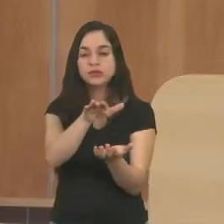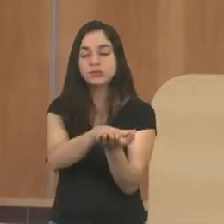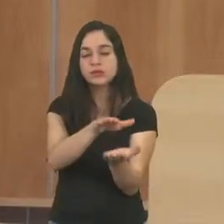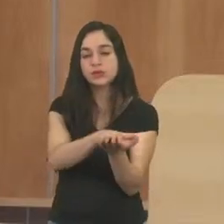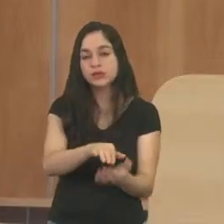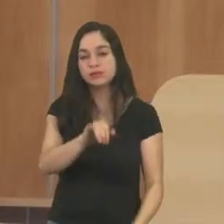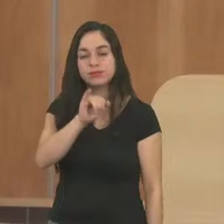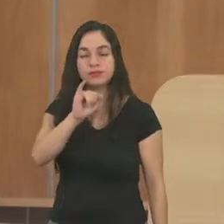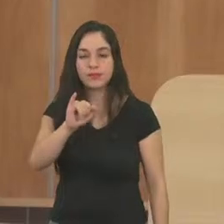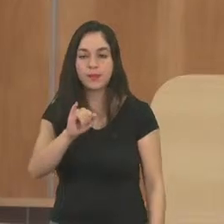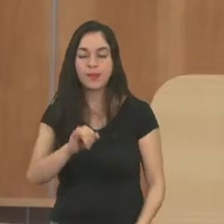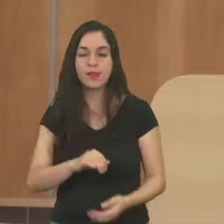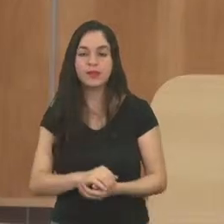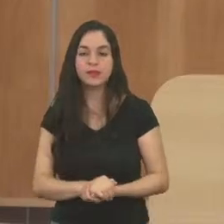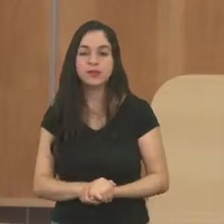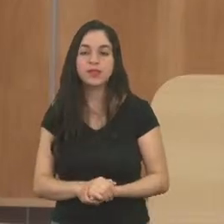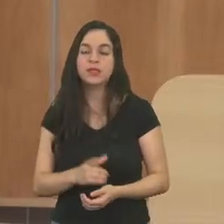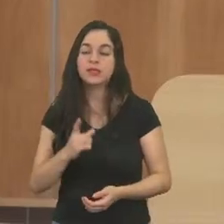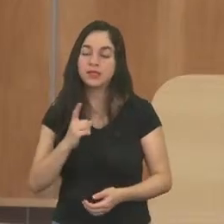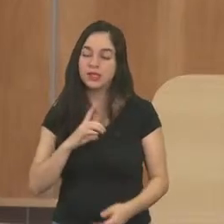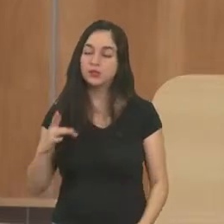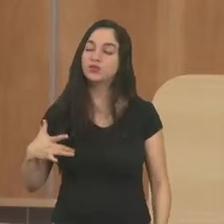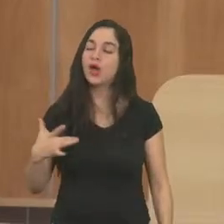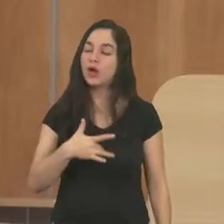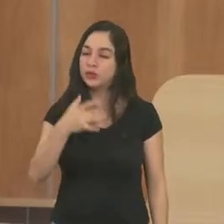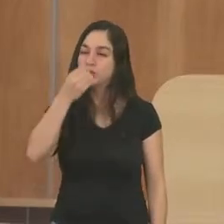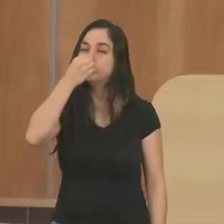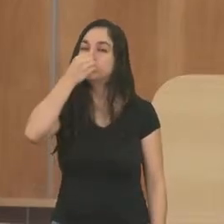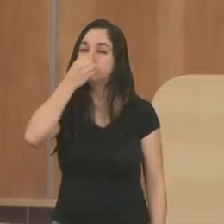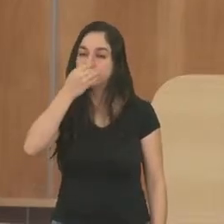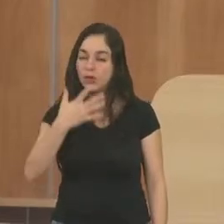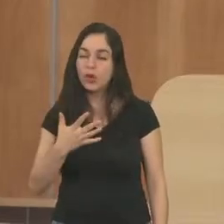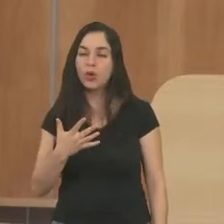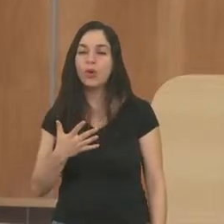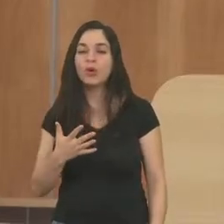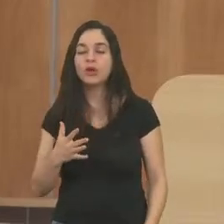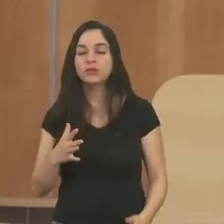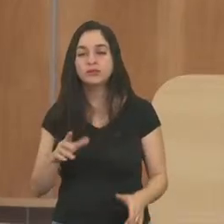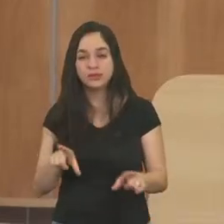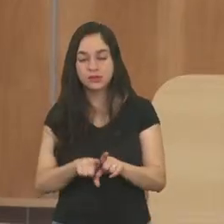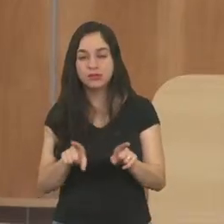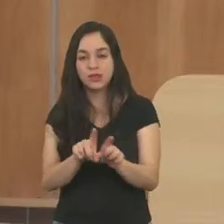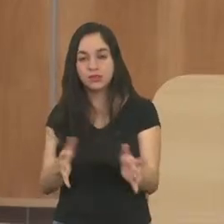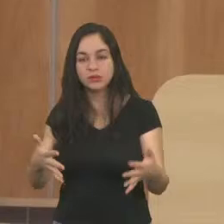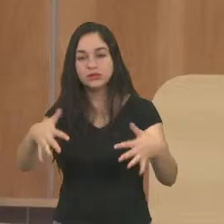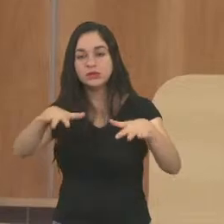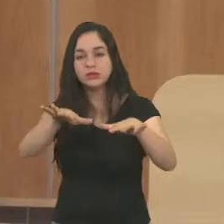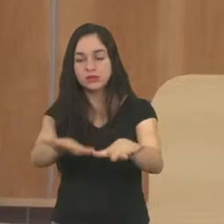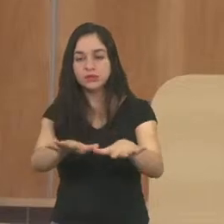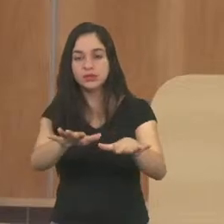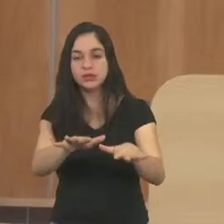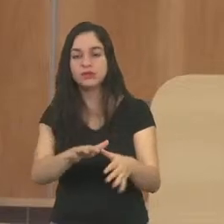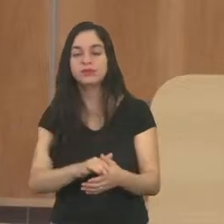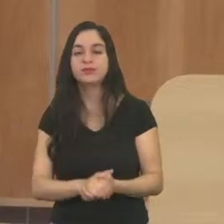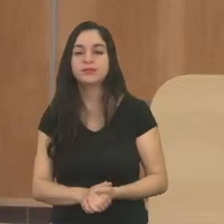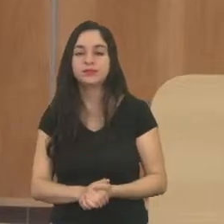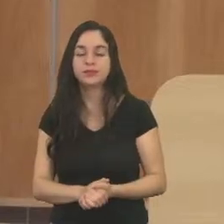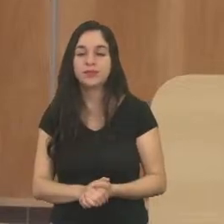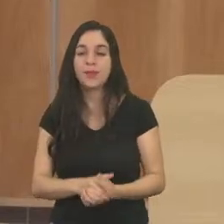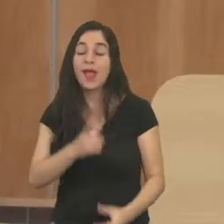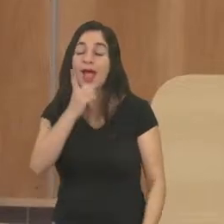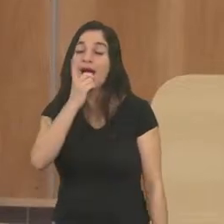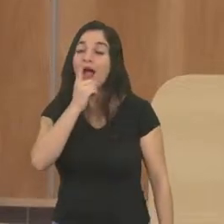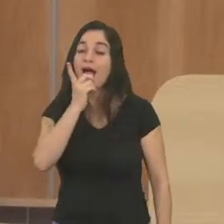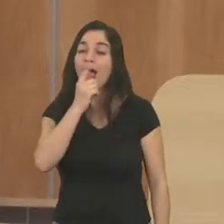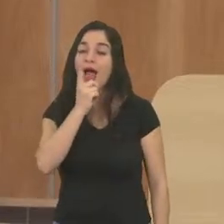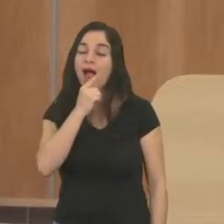de Jacareí, promovendo saúde ou bem-estar e a inclusão social dos cidadãos. A água potável é